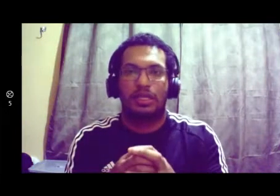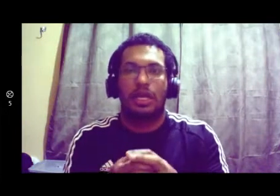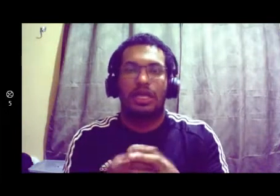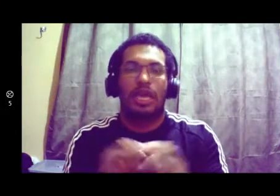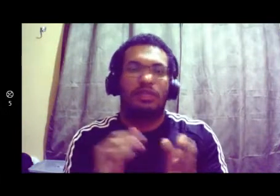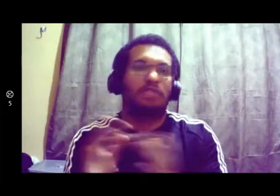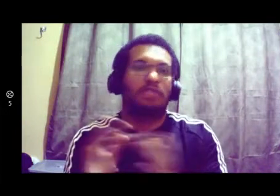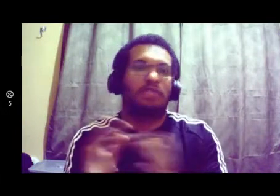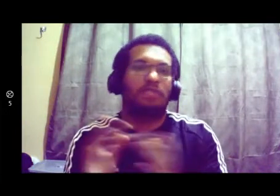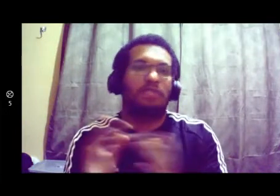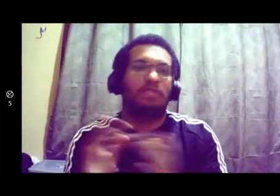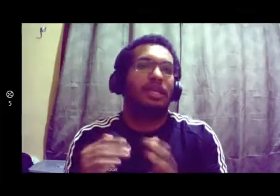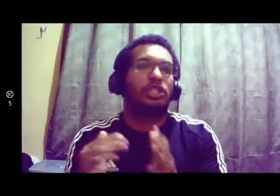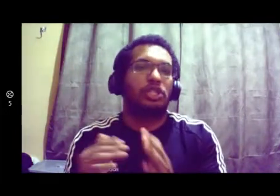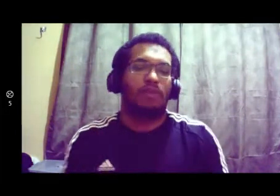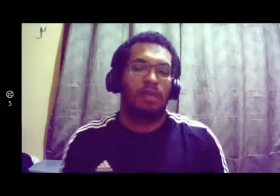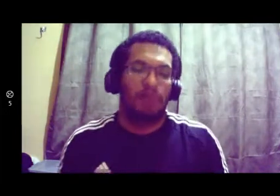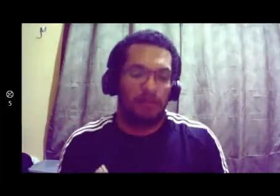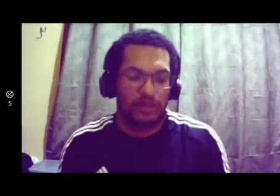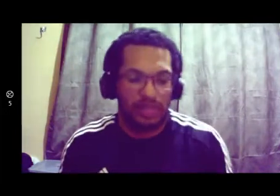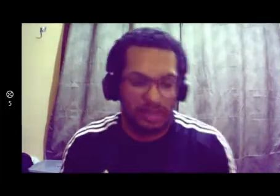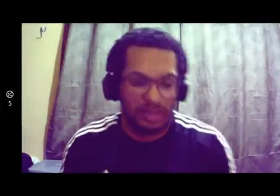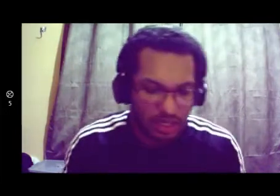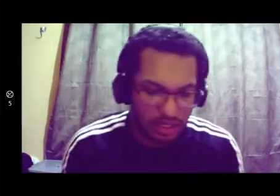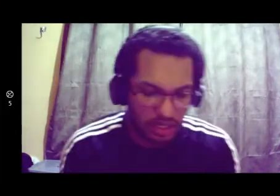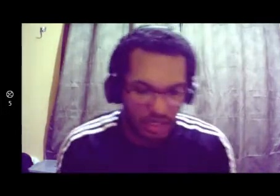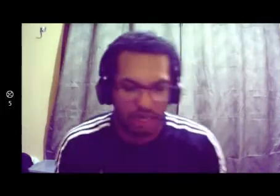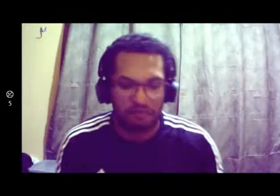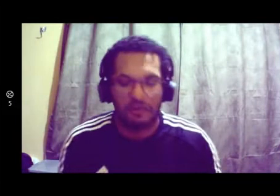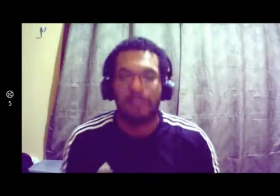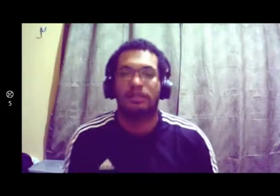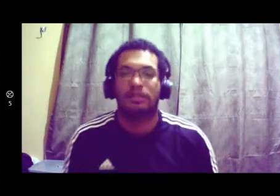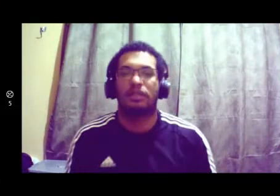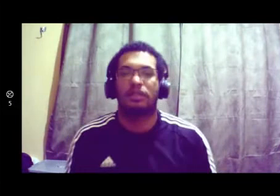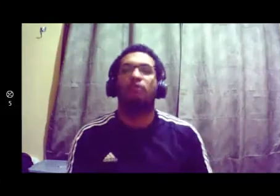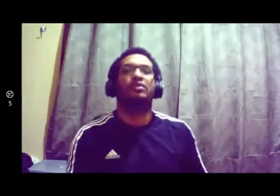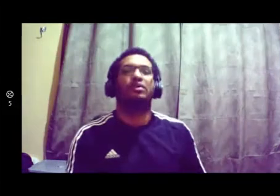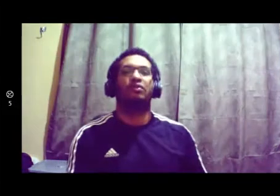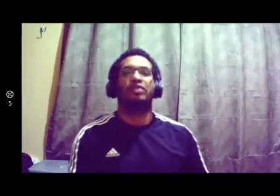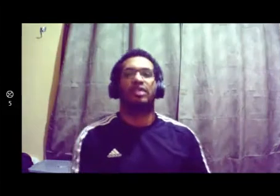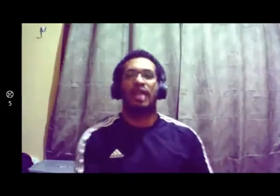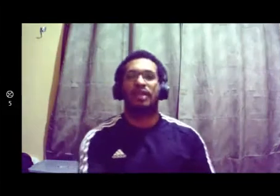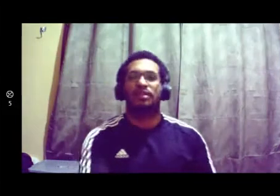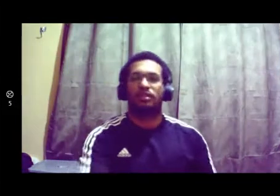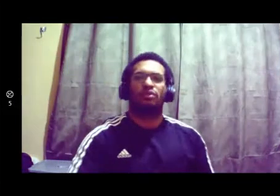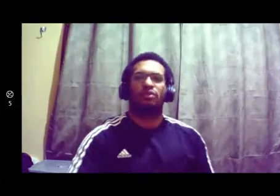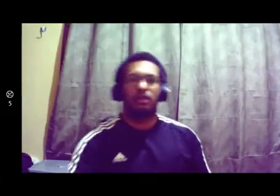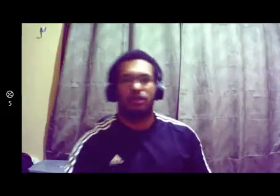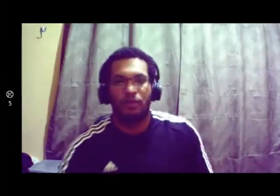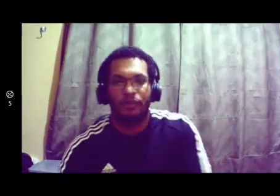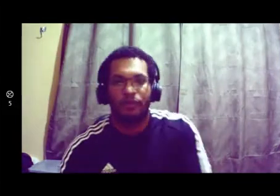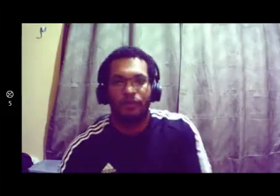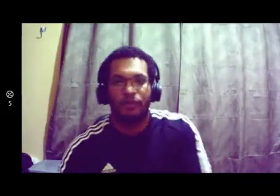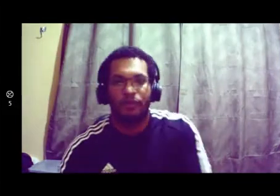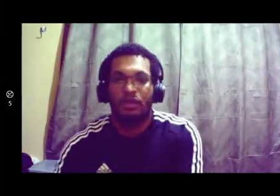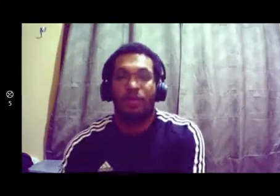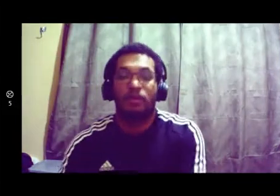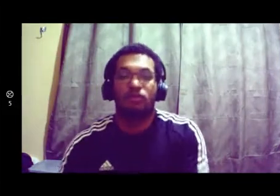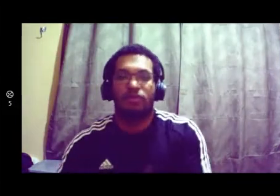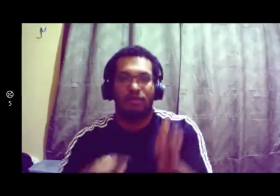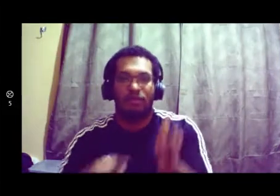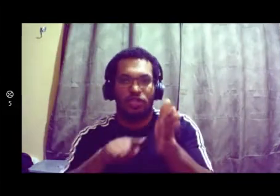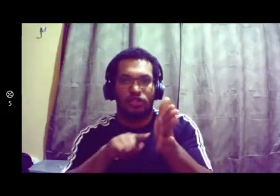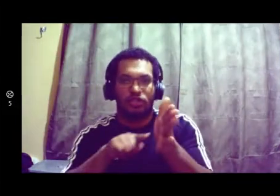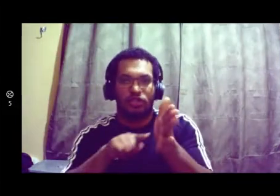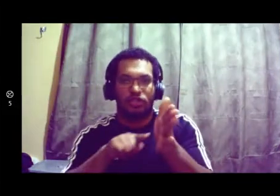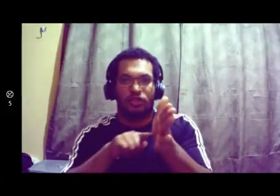vocês, e aí vocês podem ir assistindo também para vocês irem fixando alguns sinais e estudando, tá bom? Então,